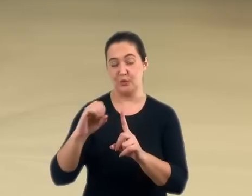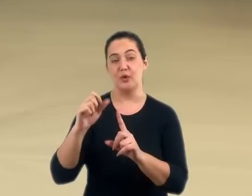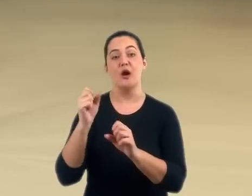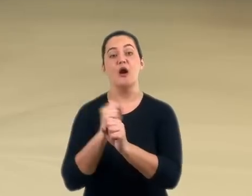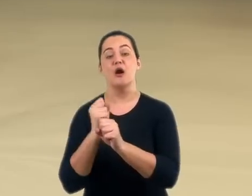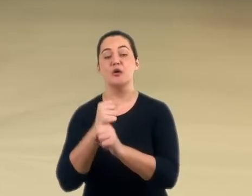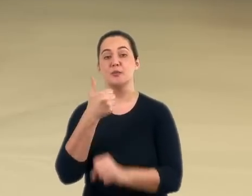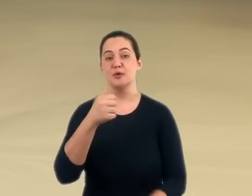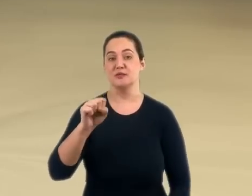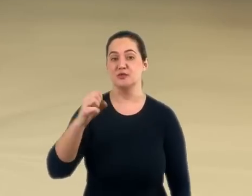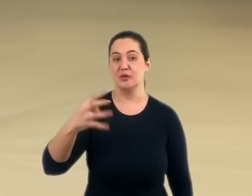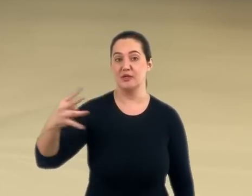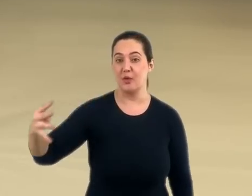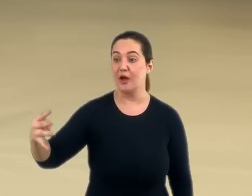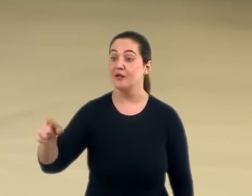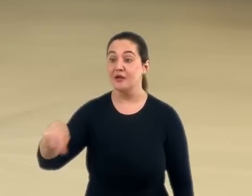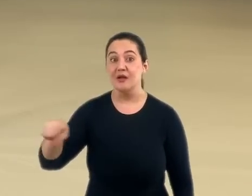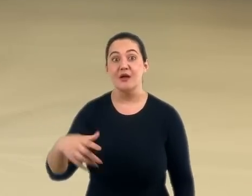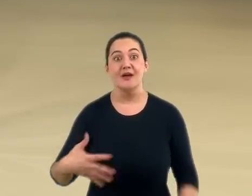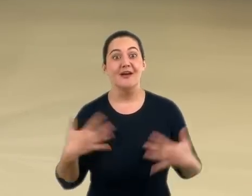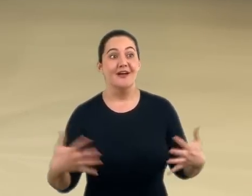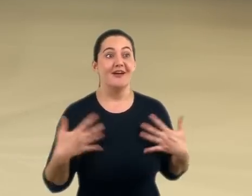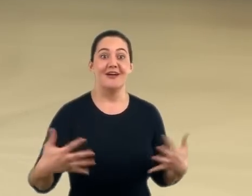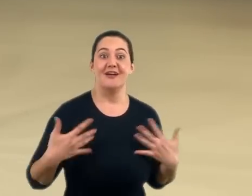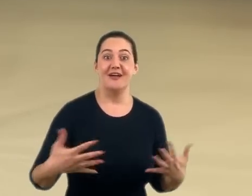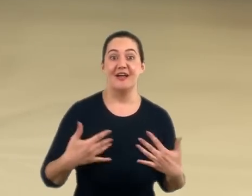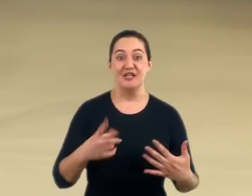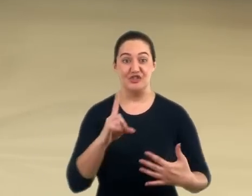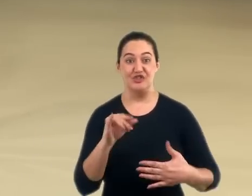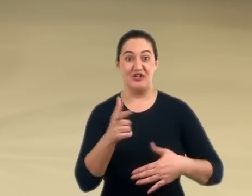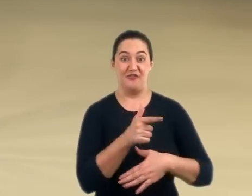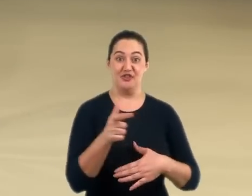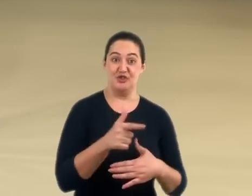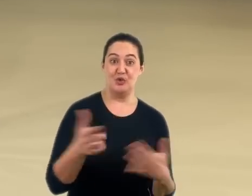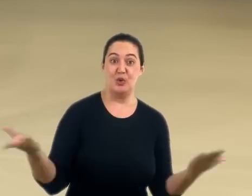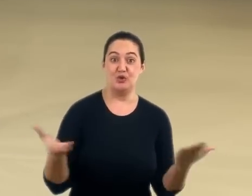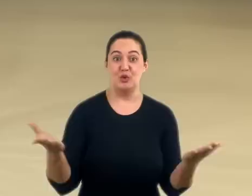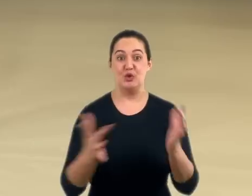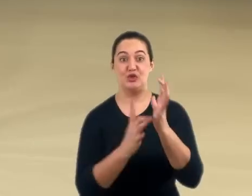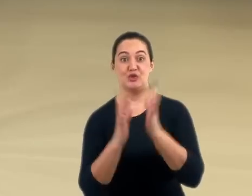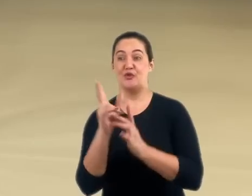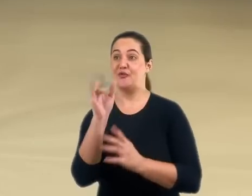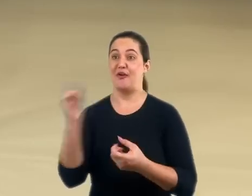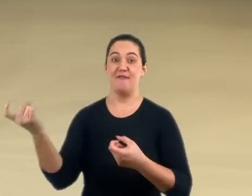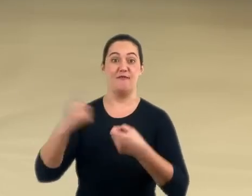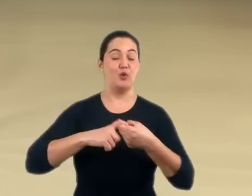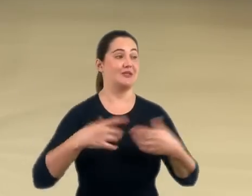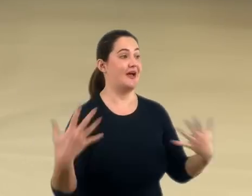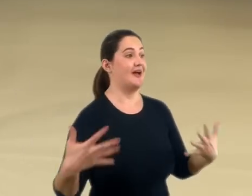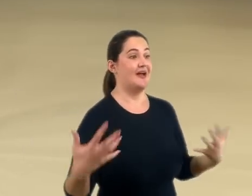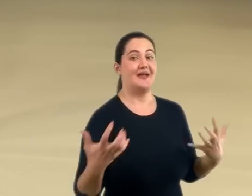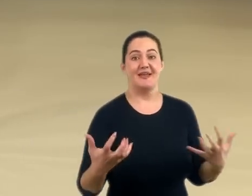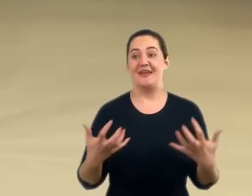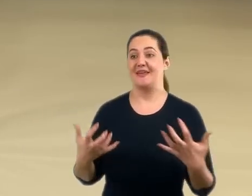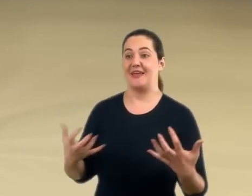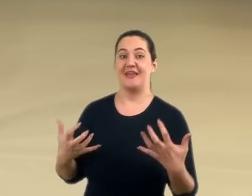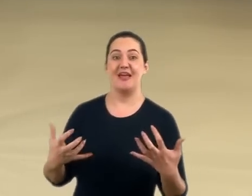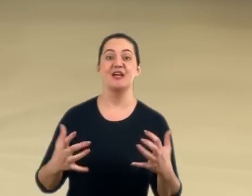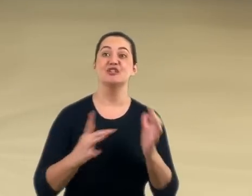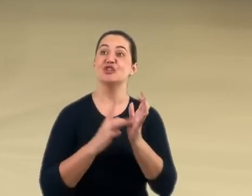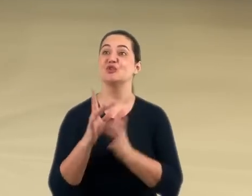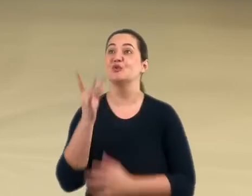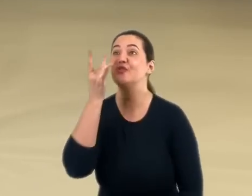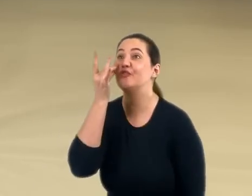no primeiro momento, parecia palpável, parecia uma coisa extraordinária. Eles sabiam que antes do dia seguinte, eles estariam vendo